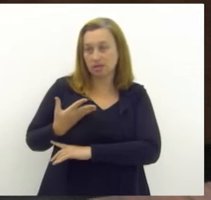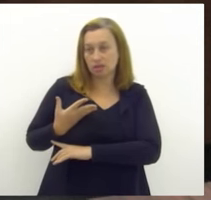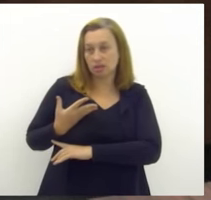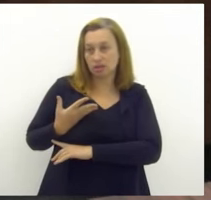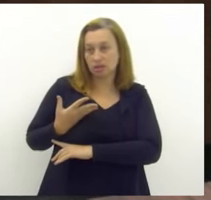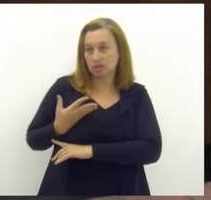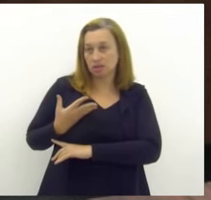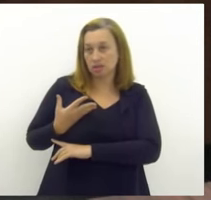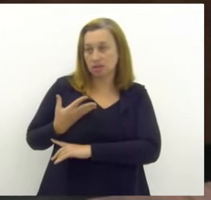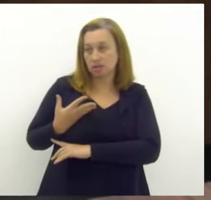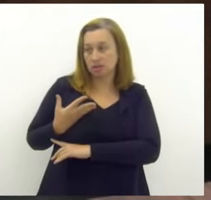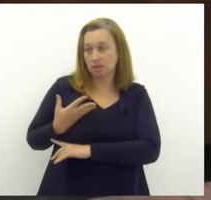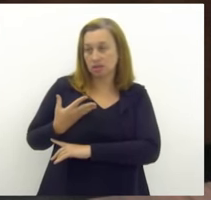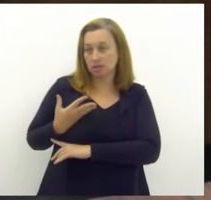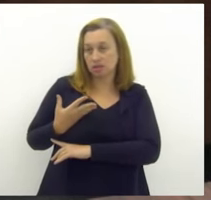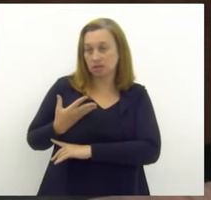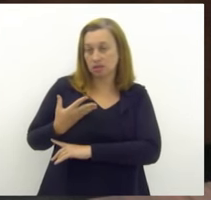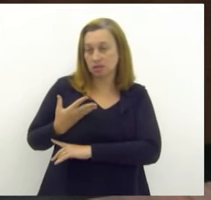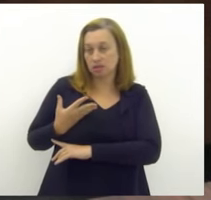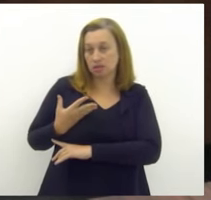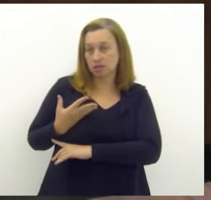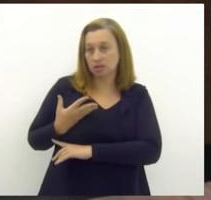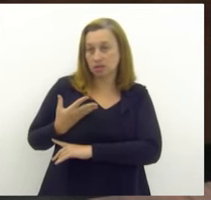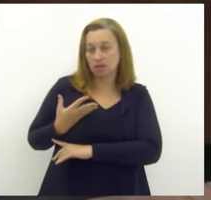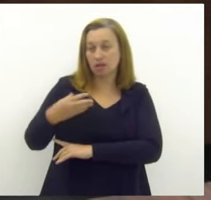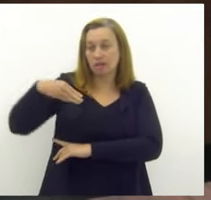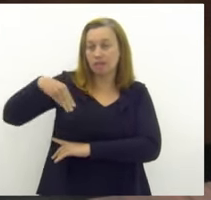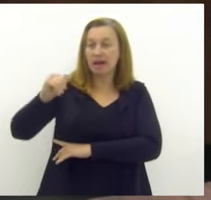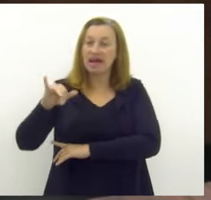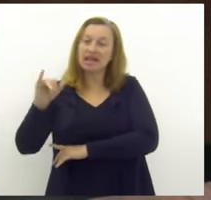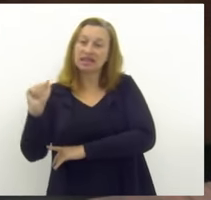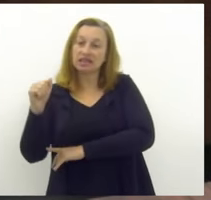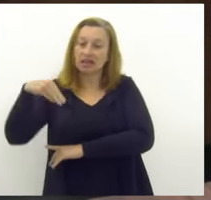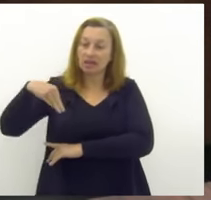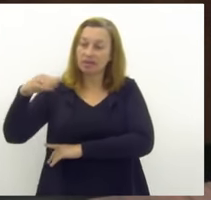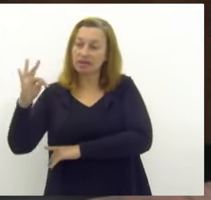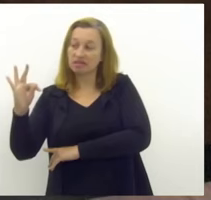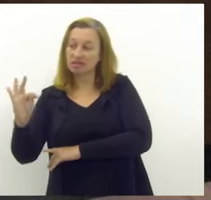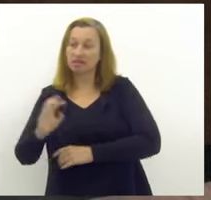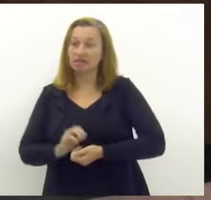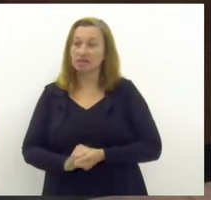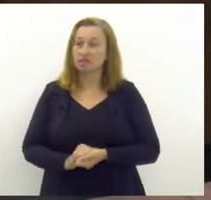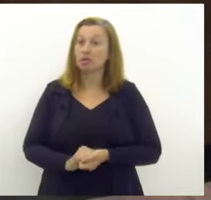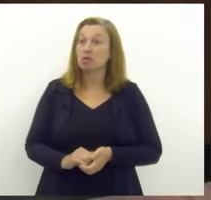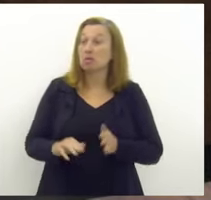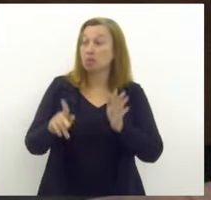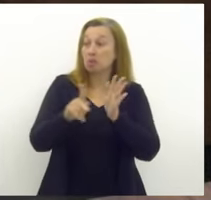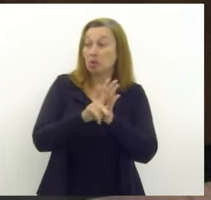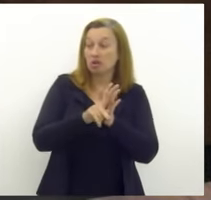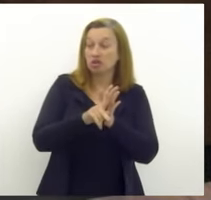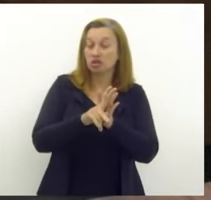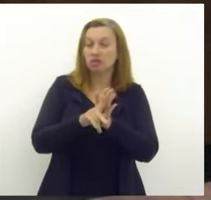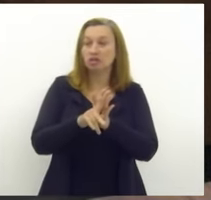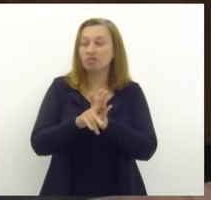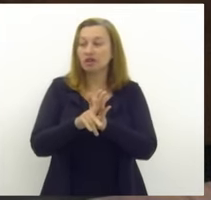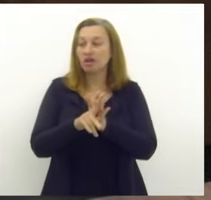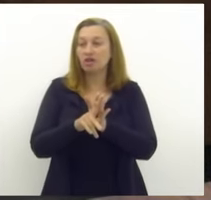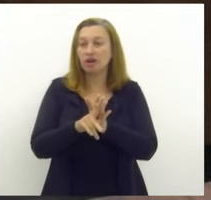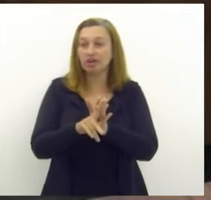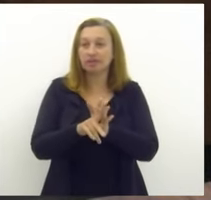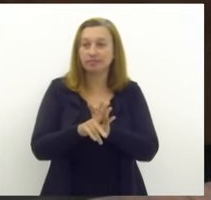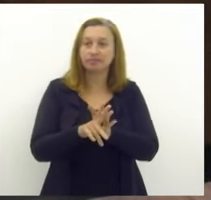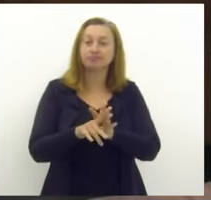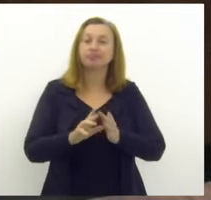insubmissa insubmissa Marina do MST temos um projeto conjunto